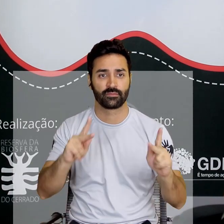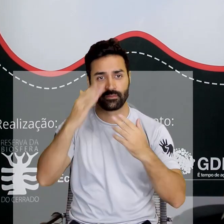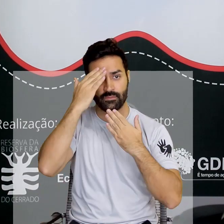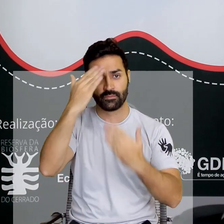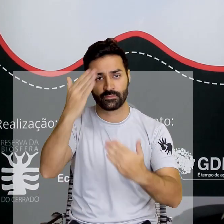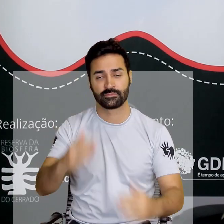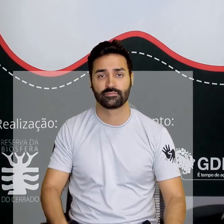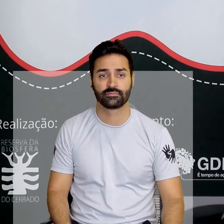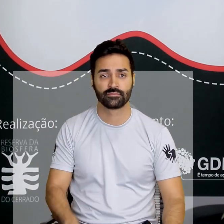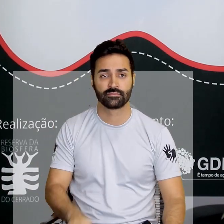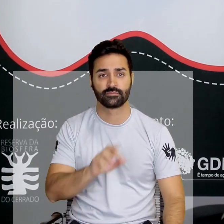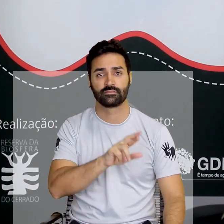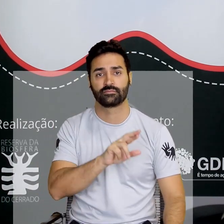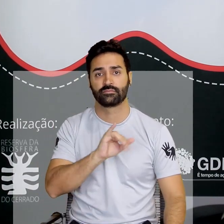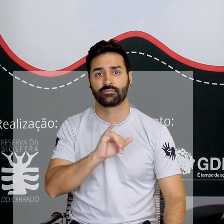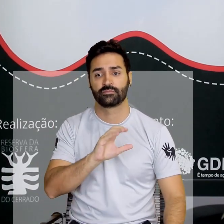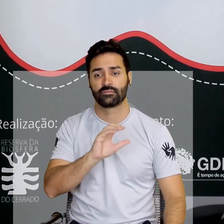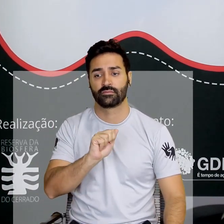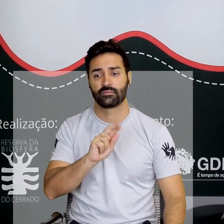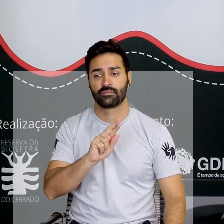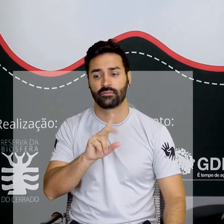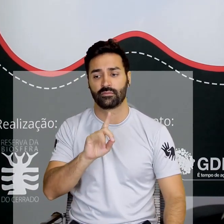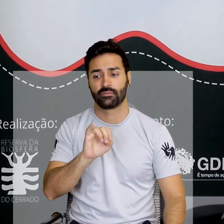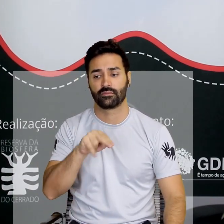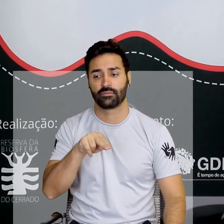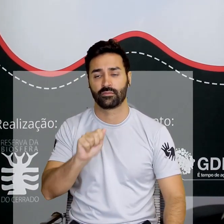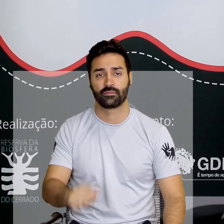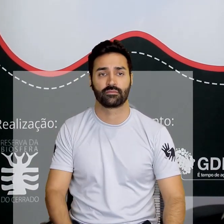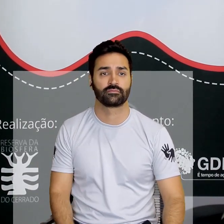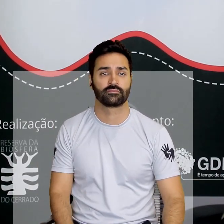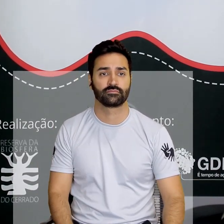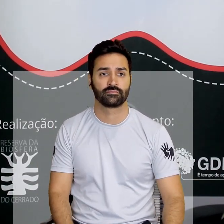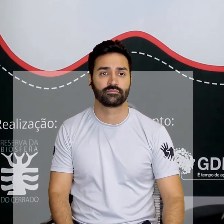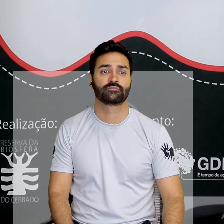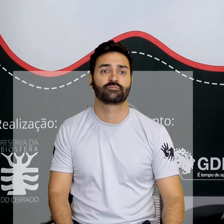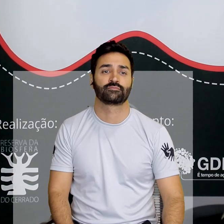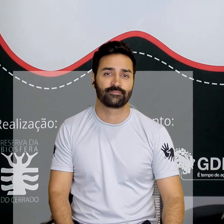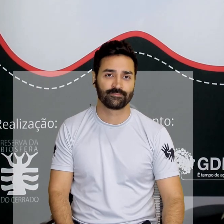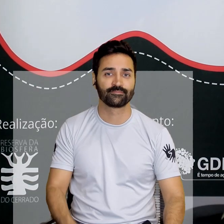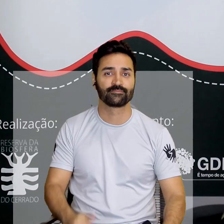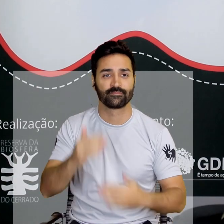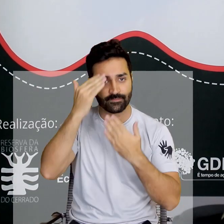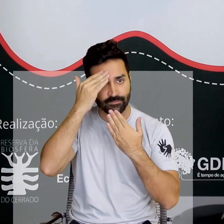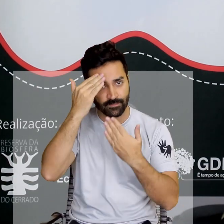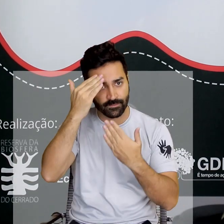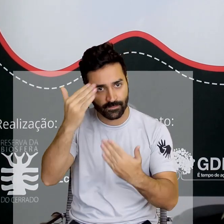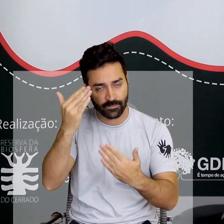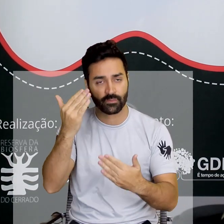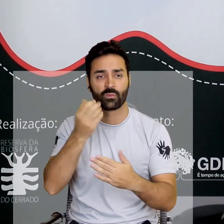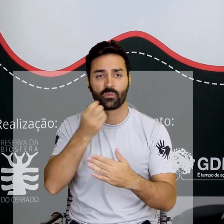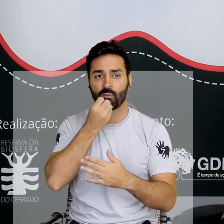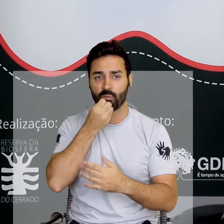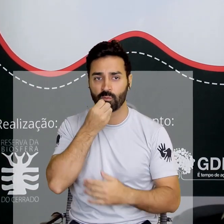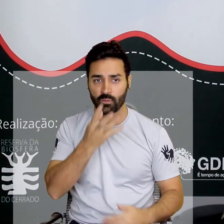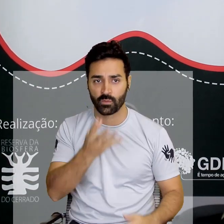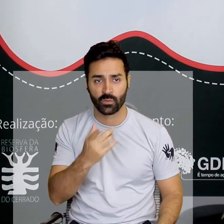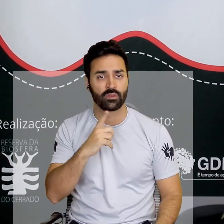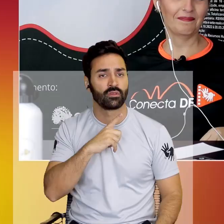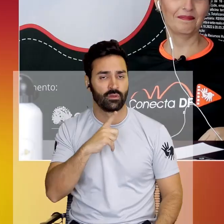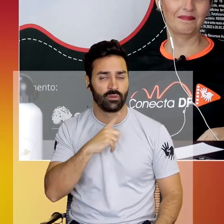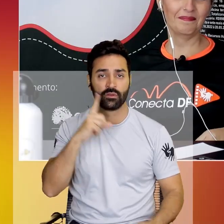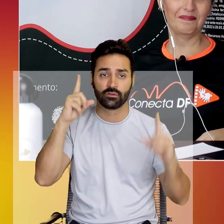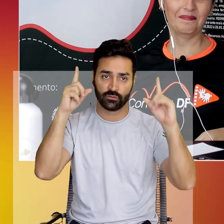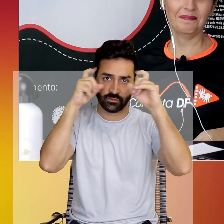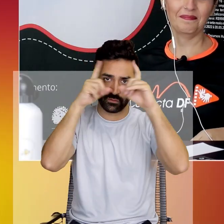nada. Ricardina. Eu quero agradecer, foi muito proveitoso para mim. Eu tenho muita dificuldade com